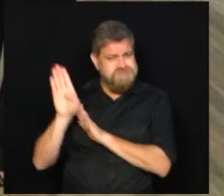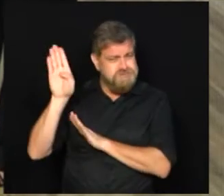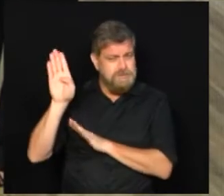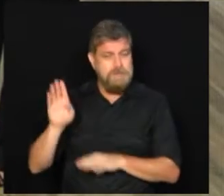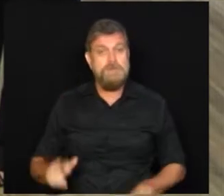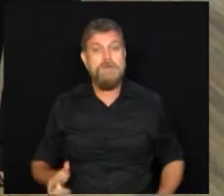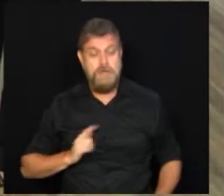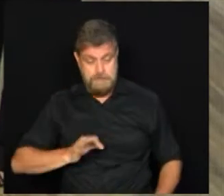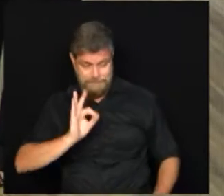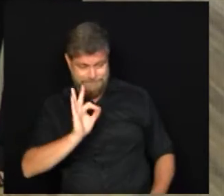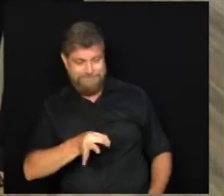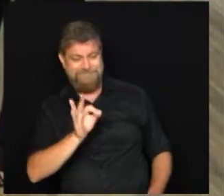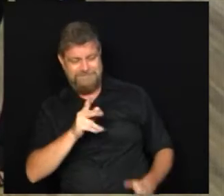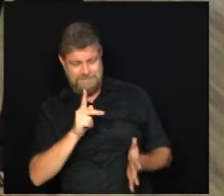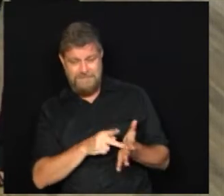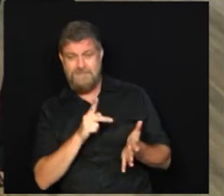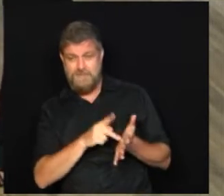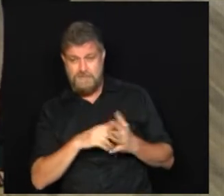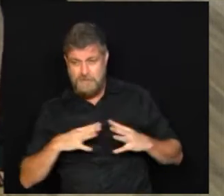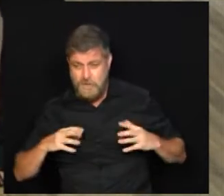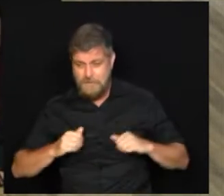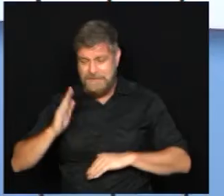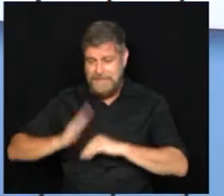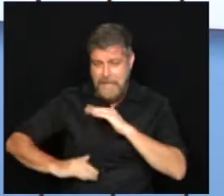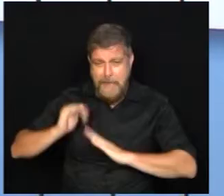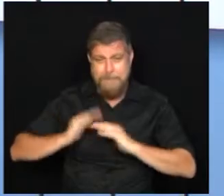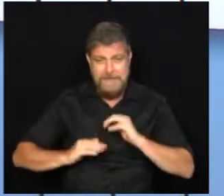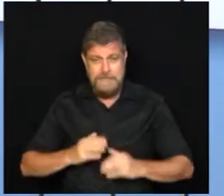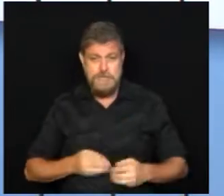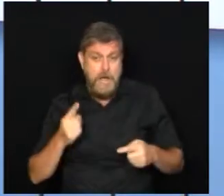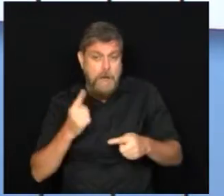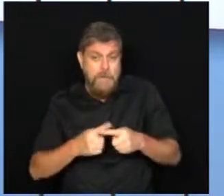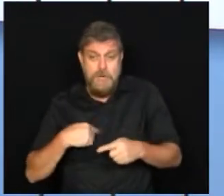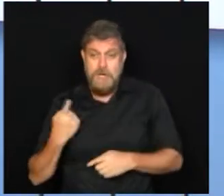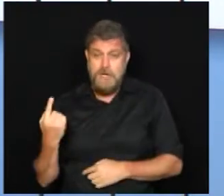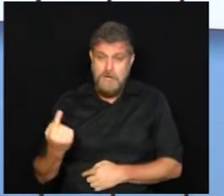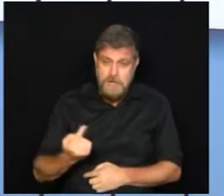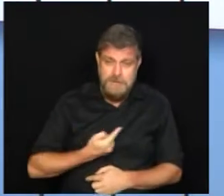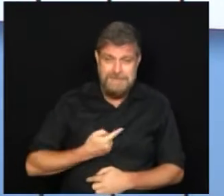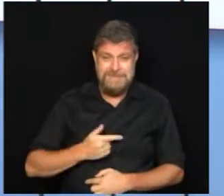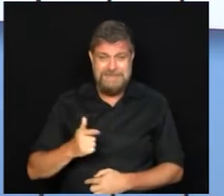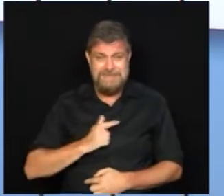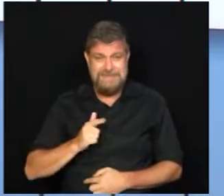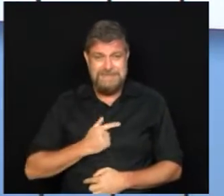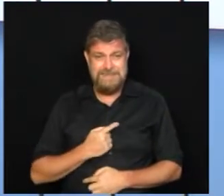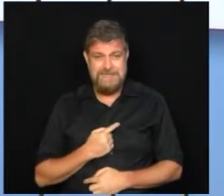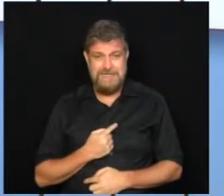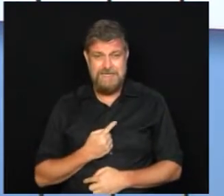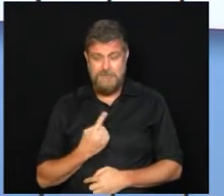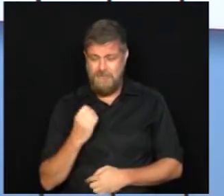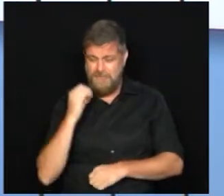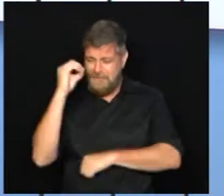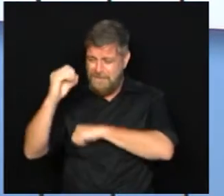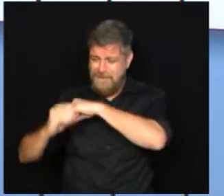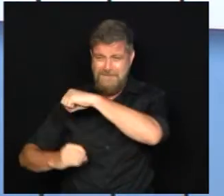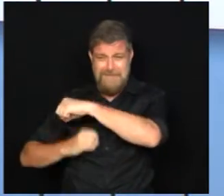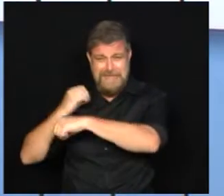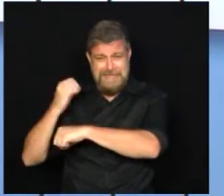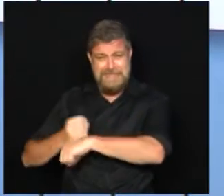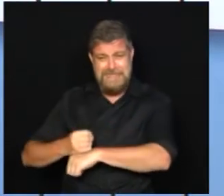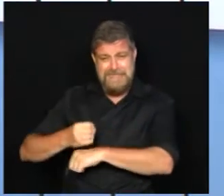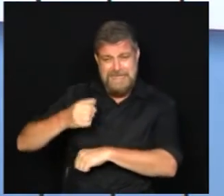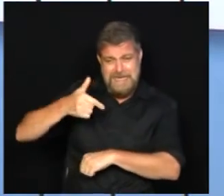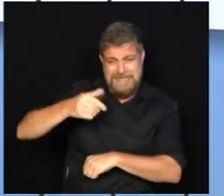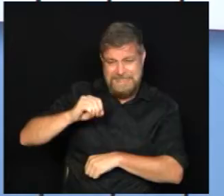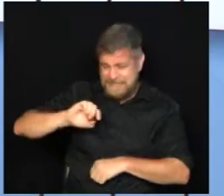olha todas essas medidas foram anunciadas em um cenário que nós se vemos nas últimas 24 horas mais de